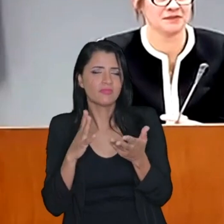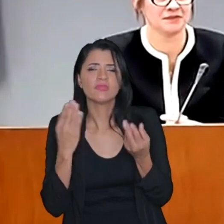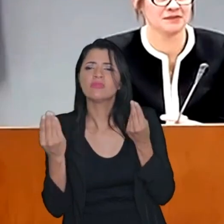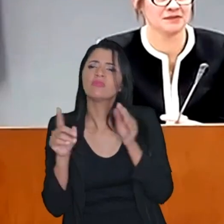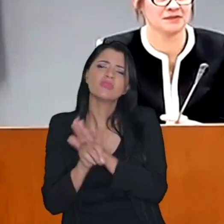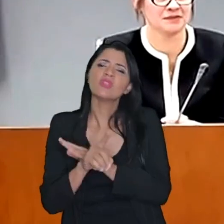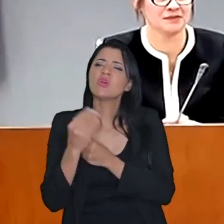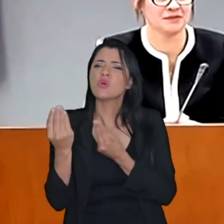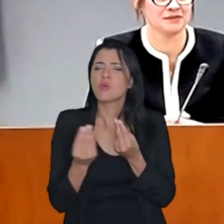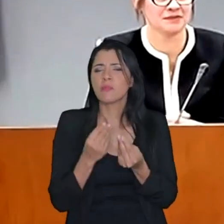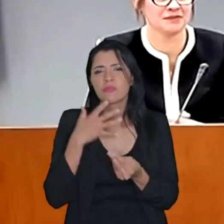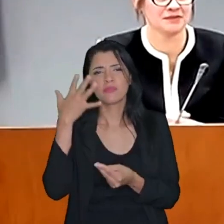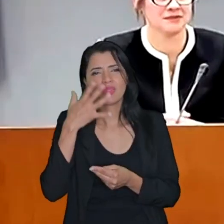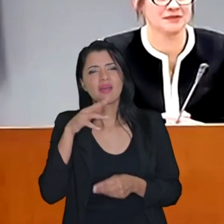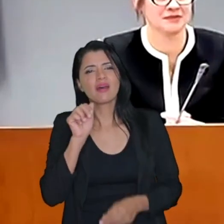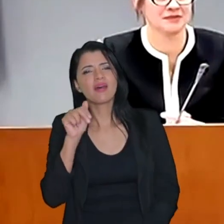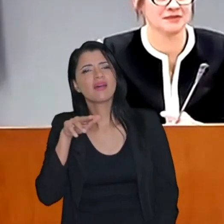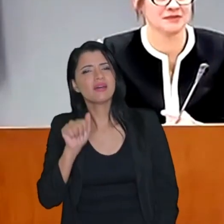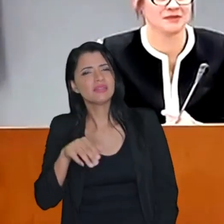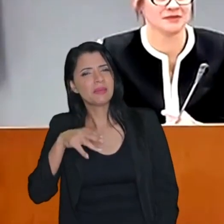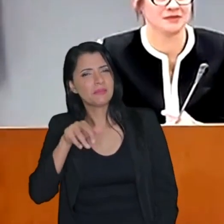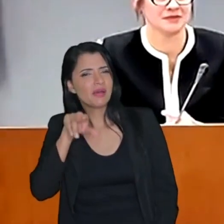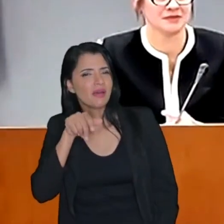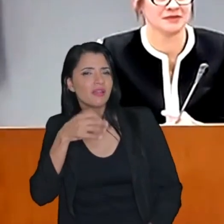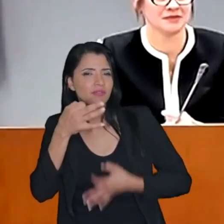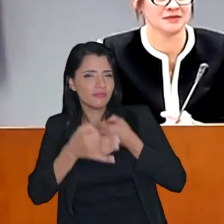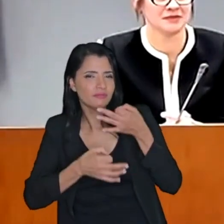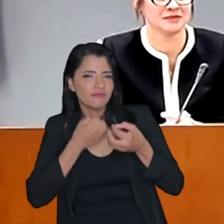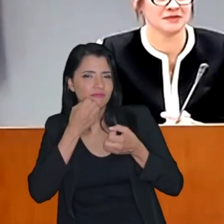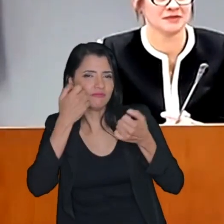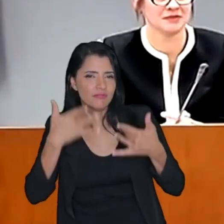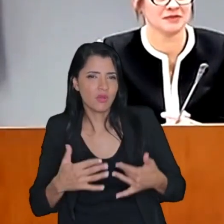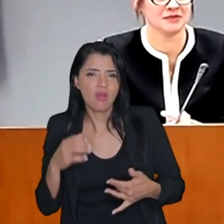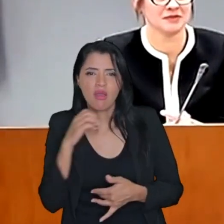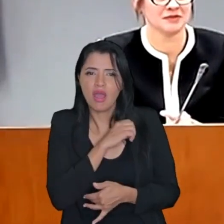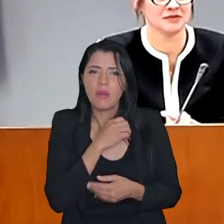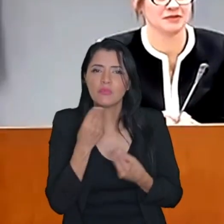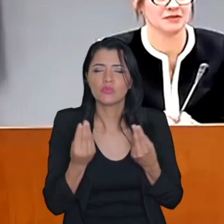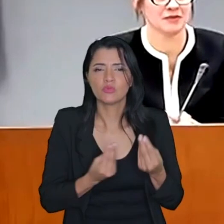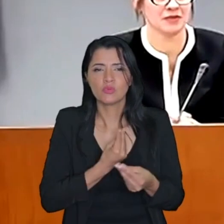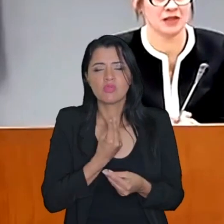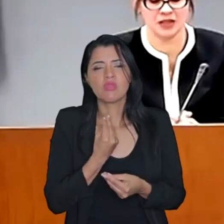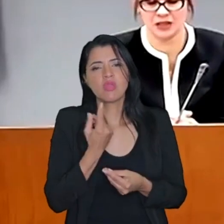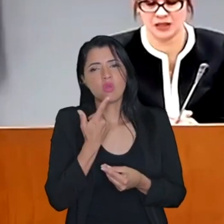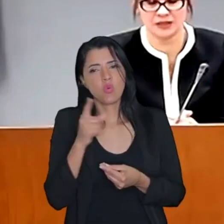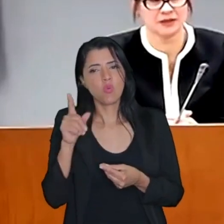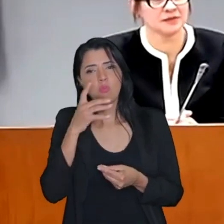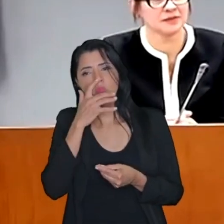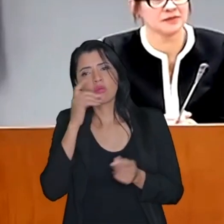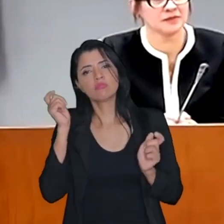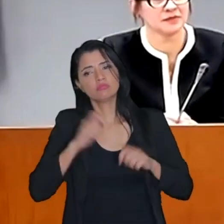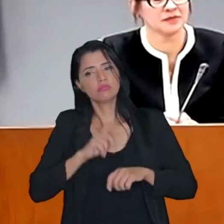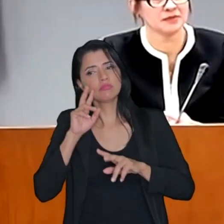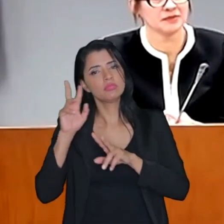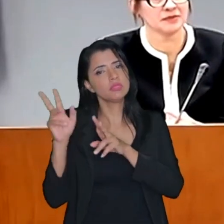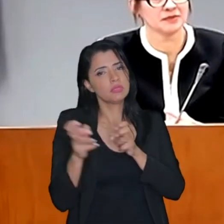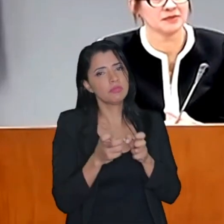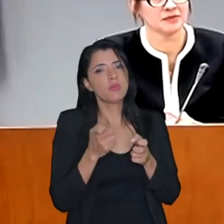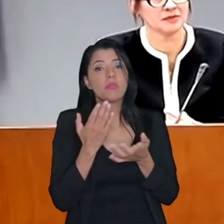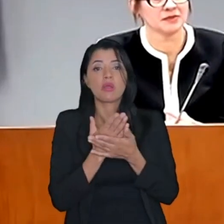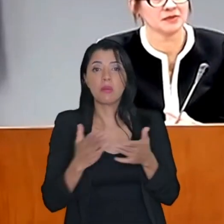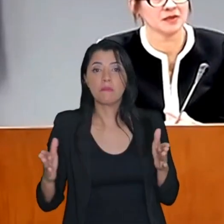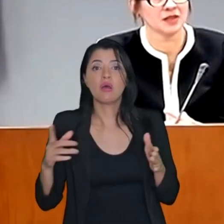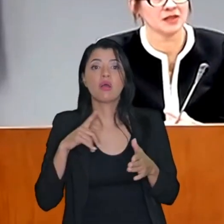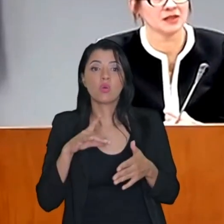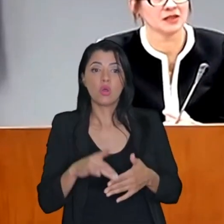Elô, como é que você... na fala da Ana Mara, foi mencionado, ainda que rapidamente, uma certa tendência, pelo que eu percebi, para acabar